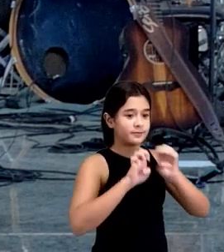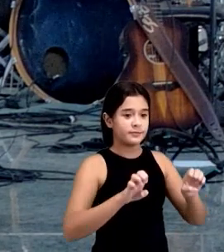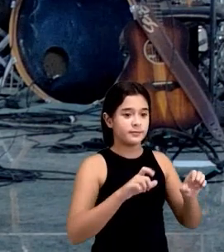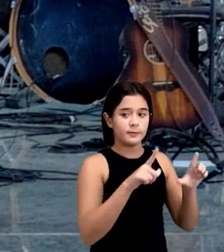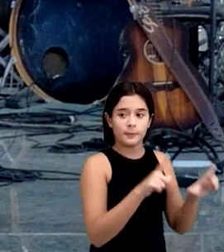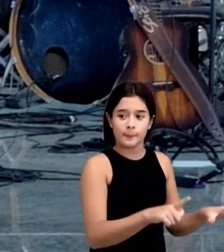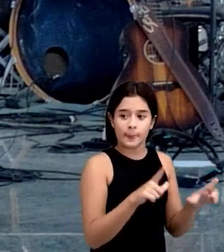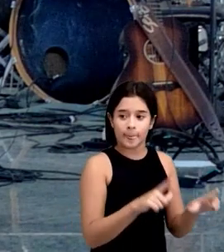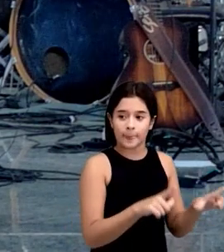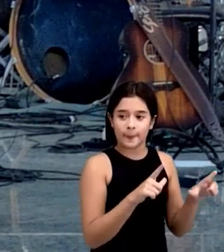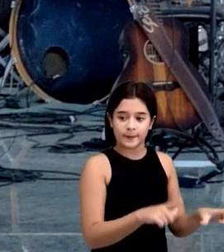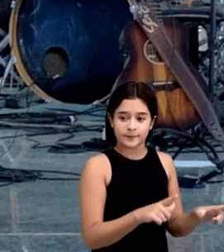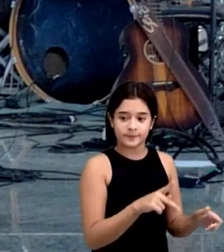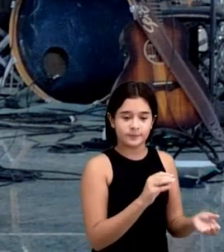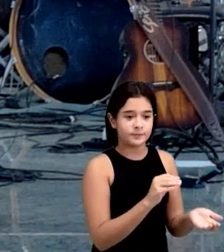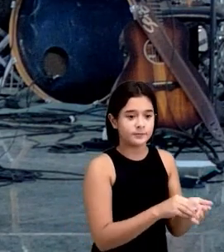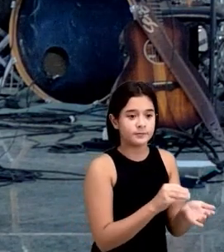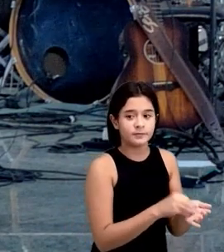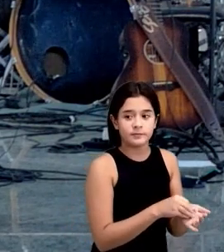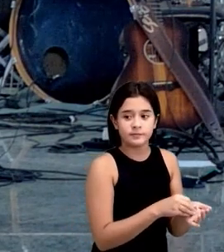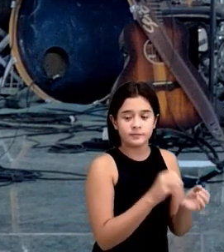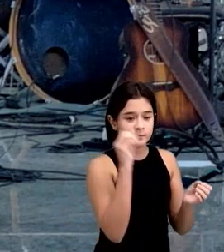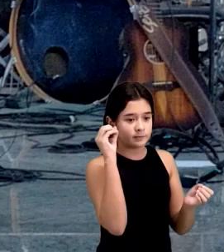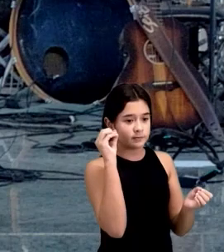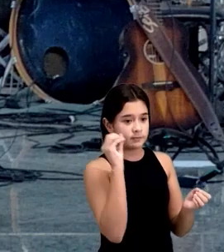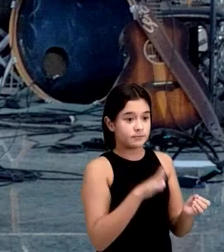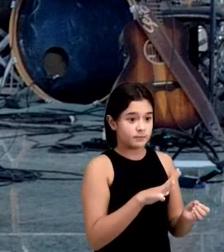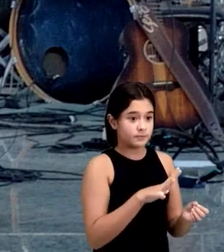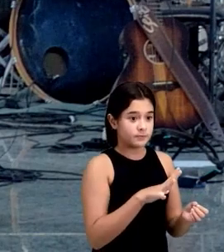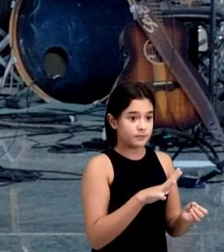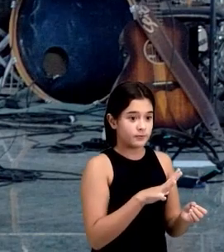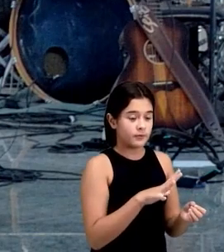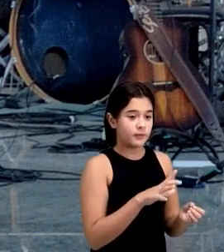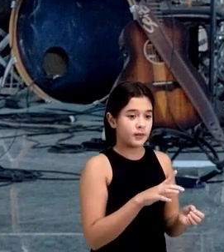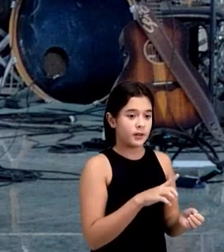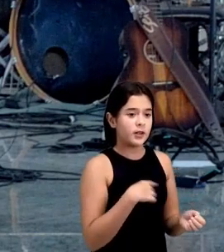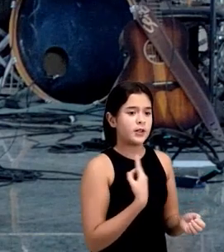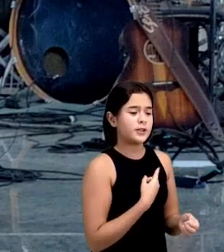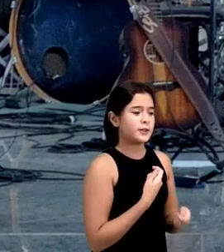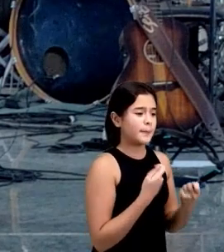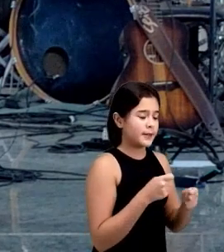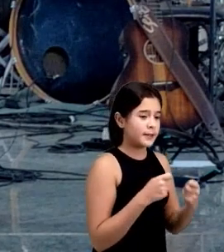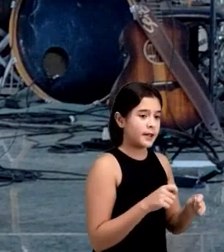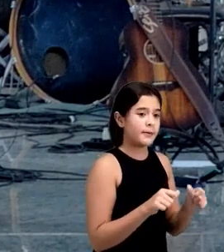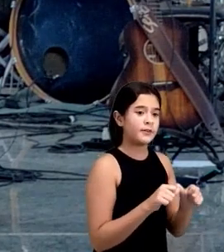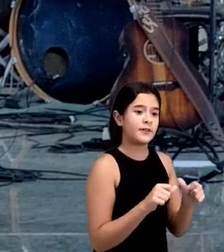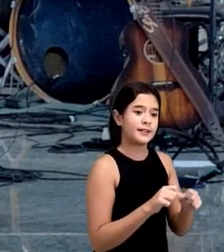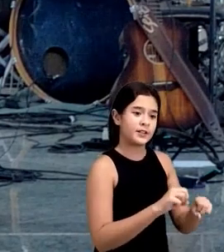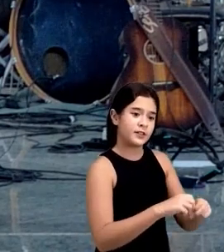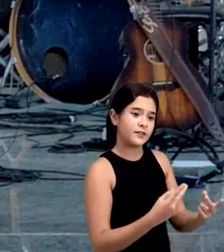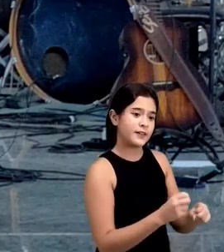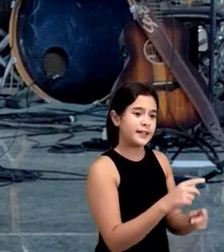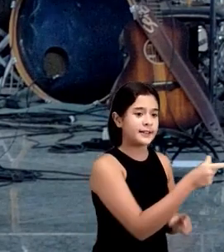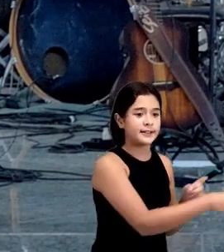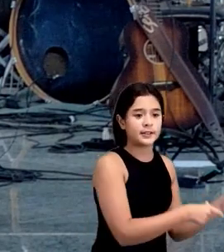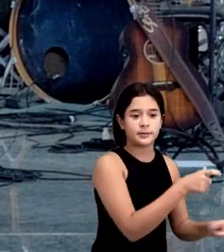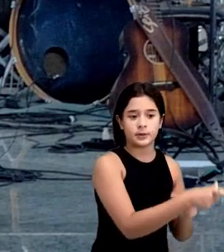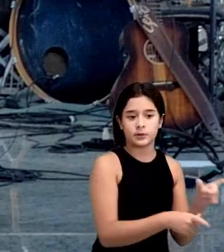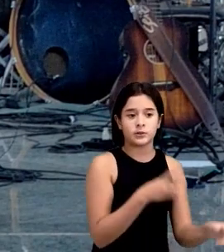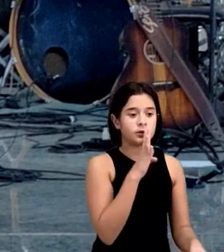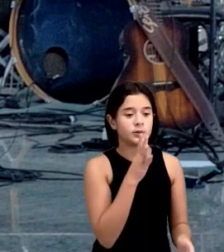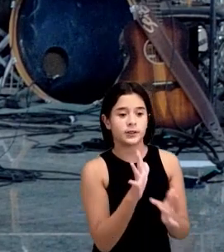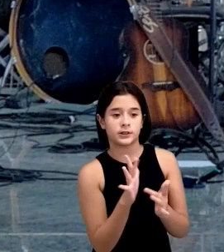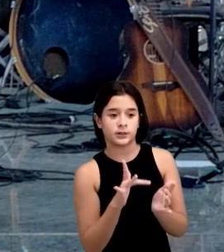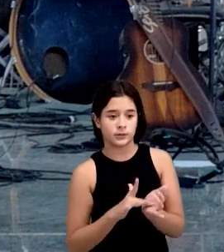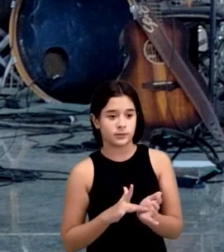desesperador? A nossa vida é uma jornada, gente. Jesus está dizendo que a jornada sem Cristo é uma jornada sem